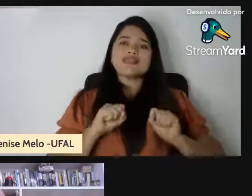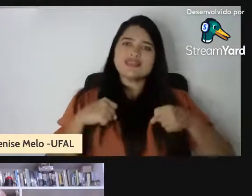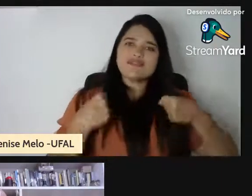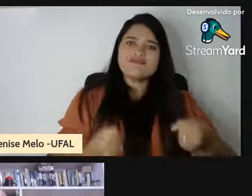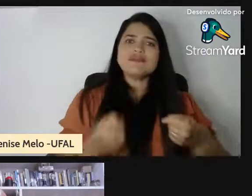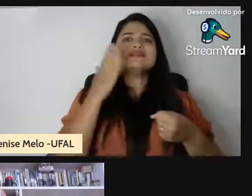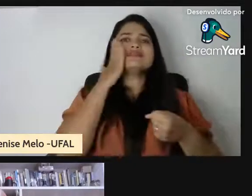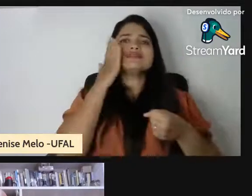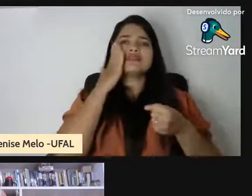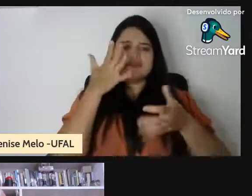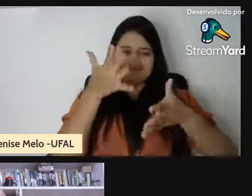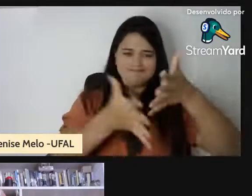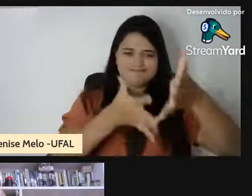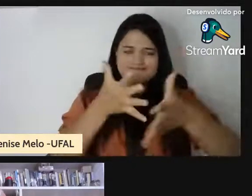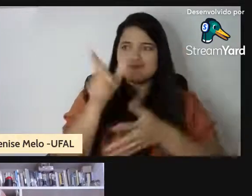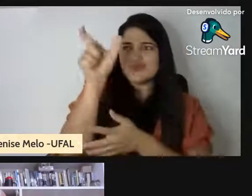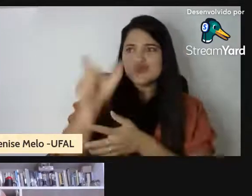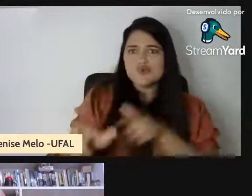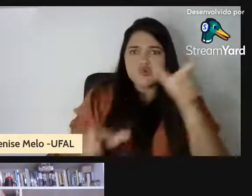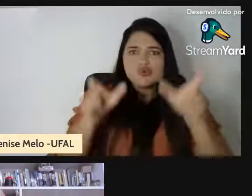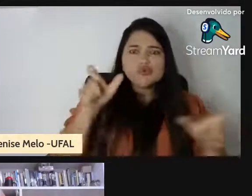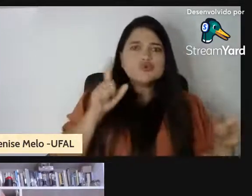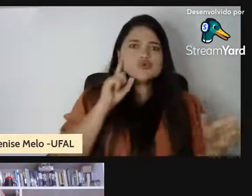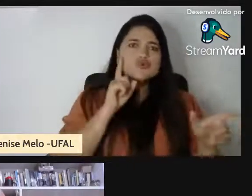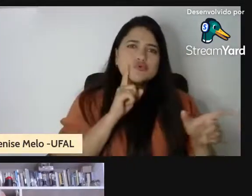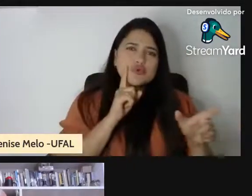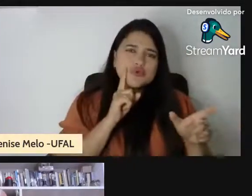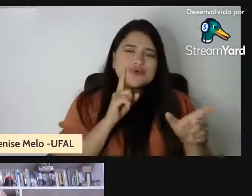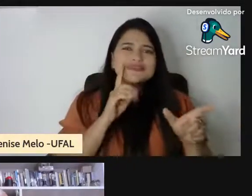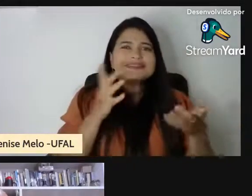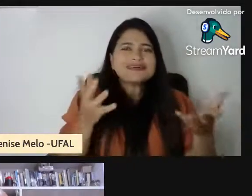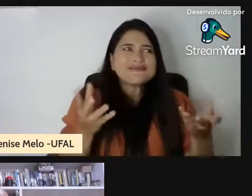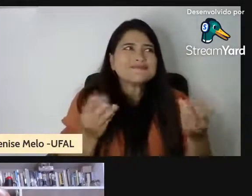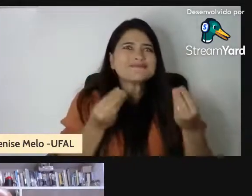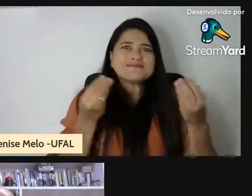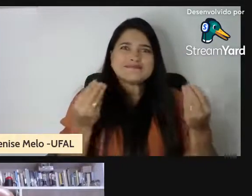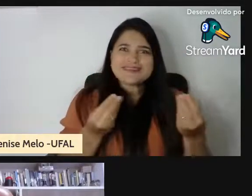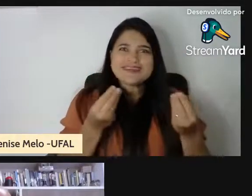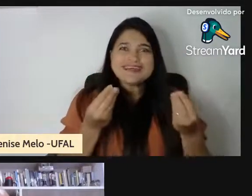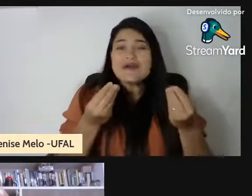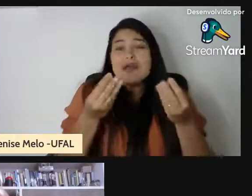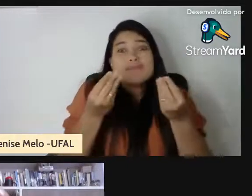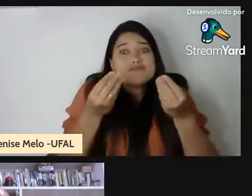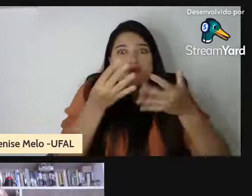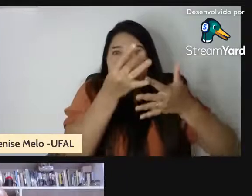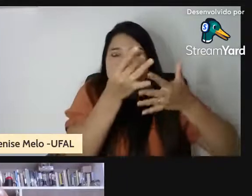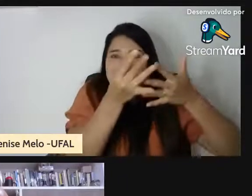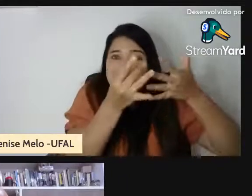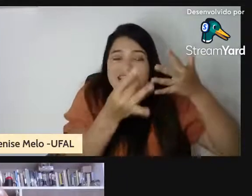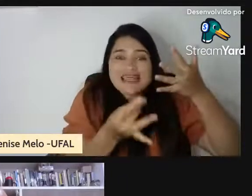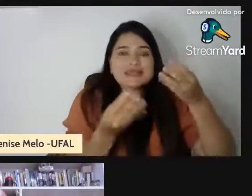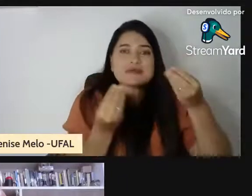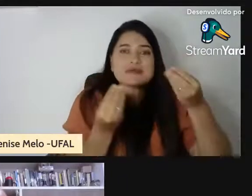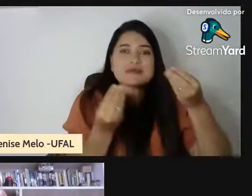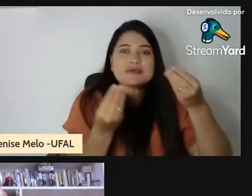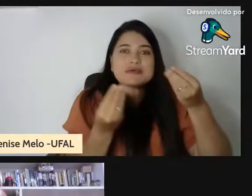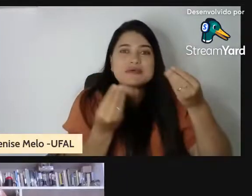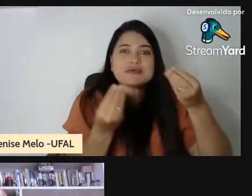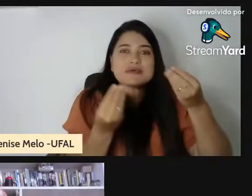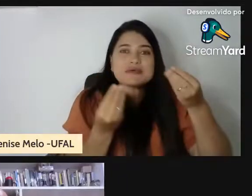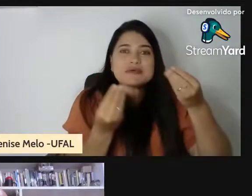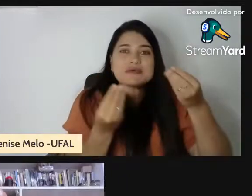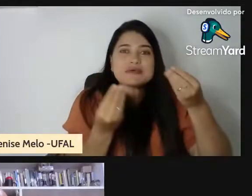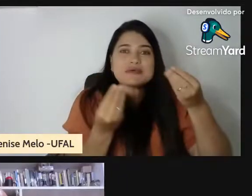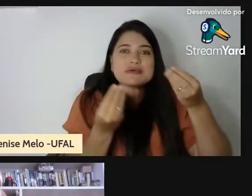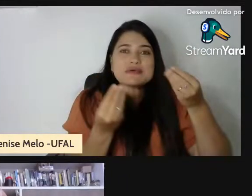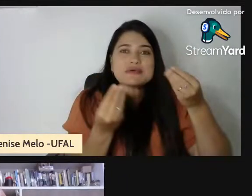da língua de sinais. Então, assim, é só uma pincelada, mas é muito mais profundo, né, essa questão desse apagamento